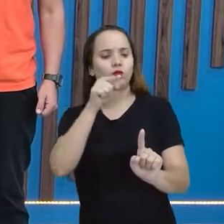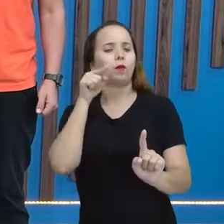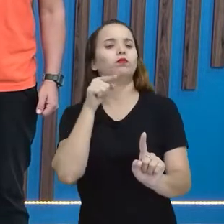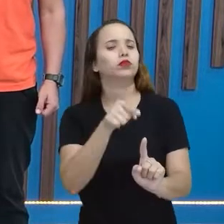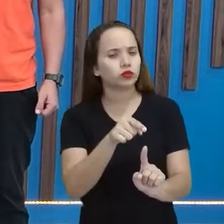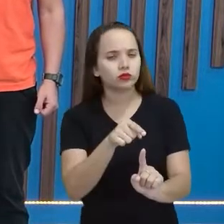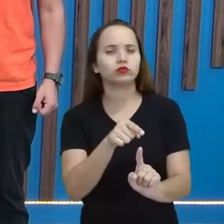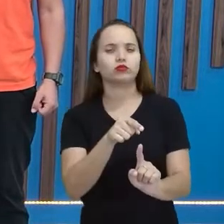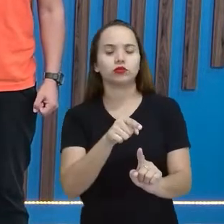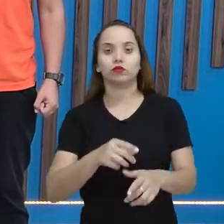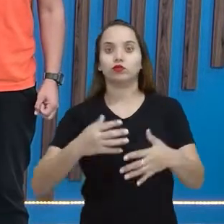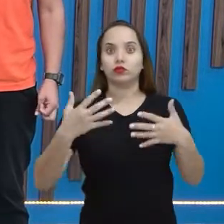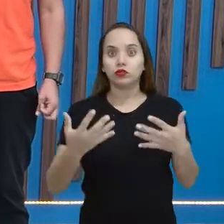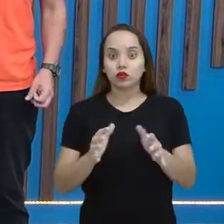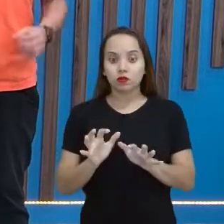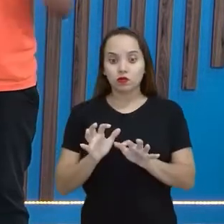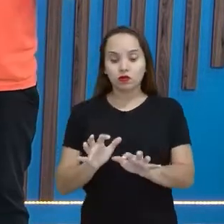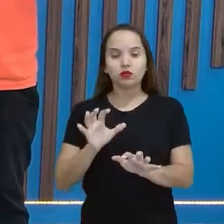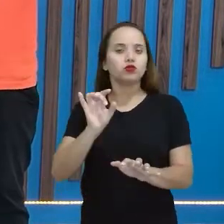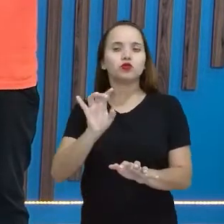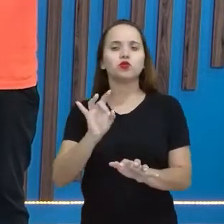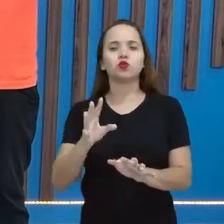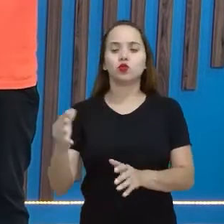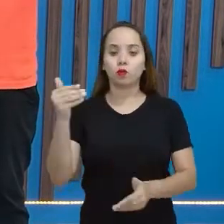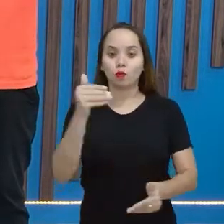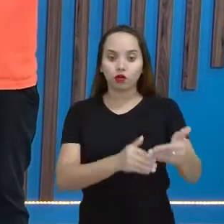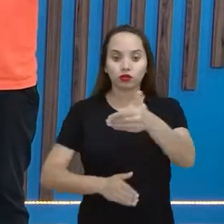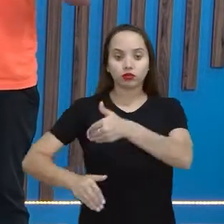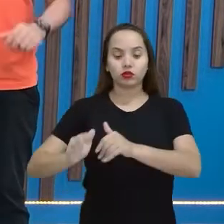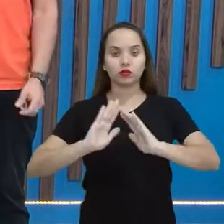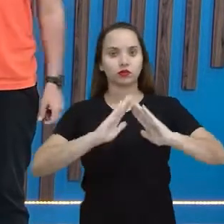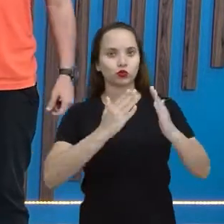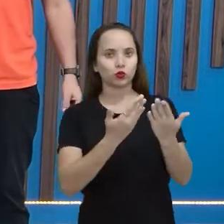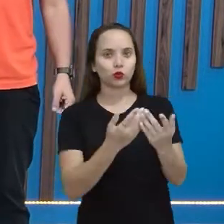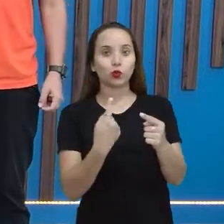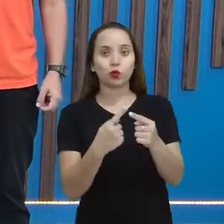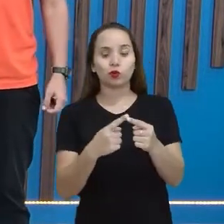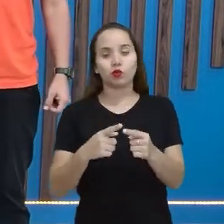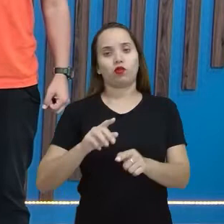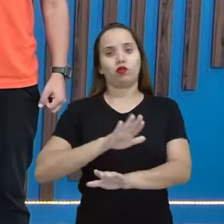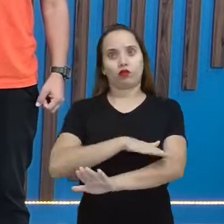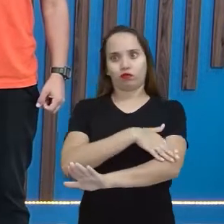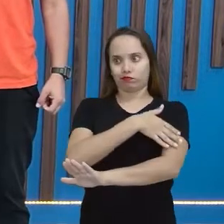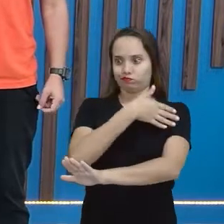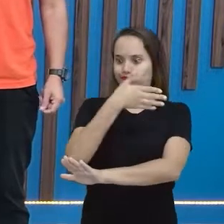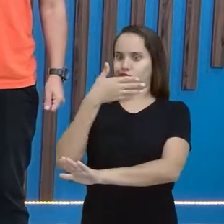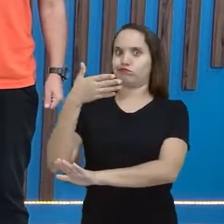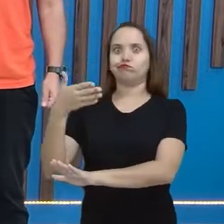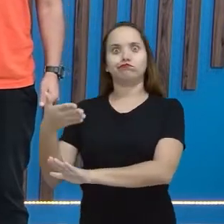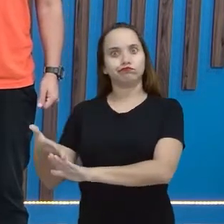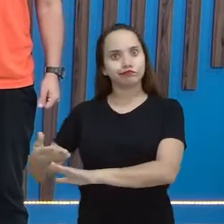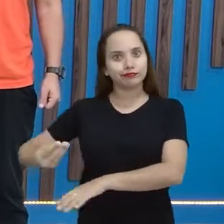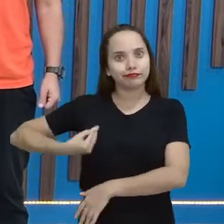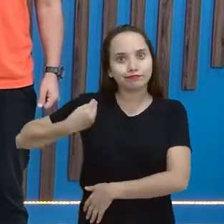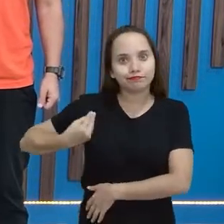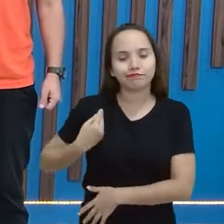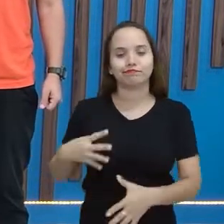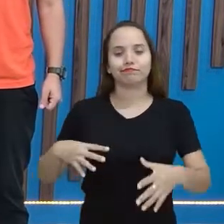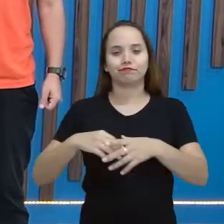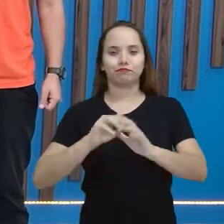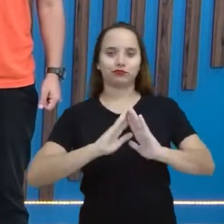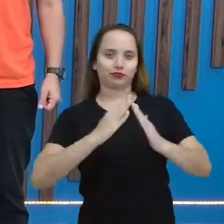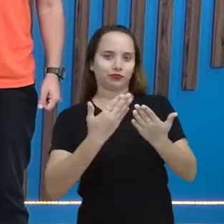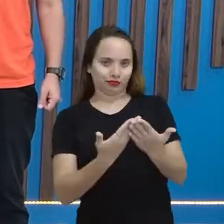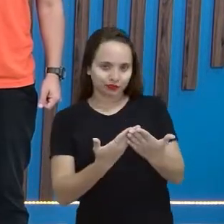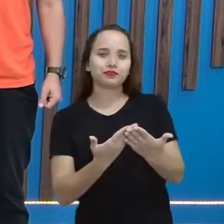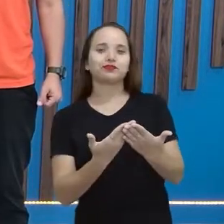objetivos. E isso só pode fazer parte da escola, pessoal, porque a gente passa boa parte da nossa vida na escola.